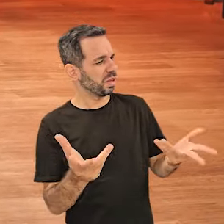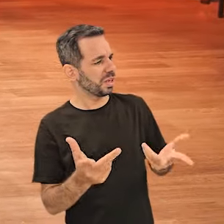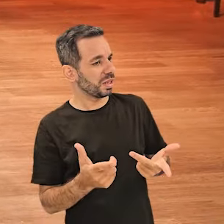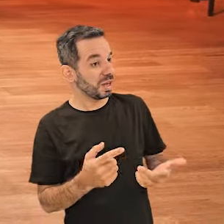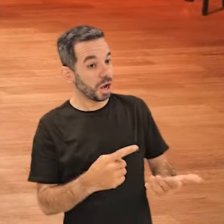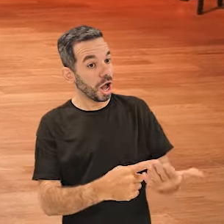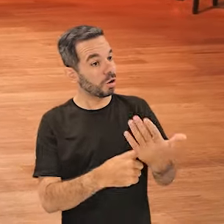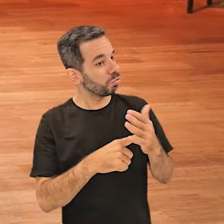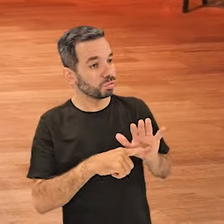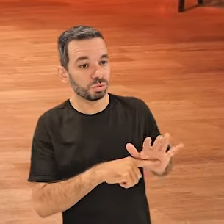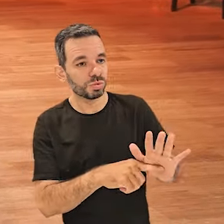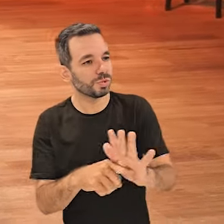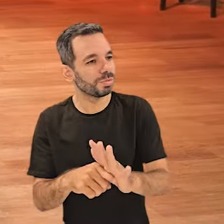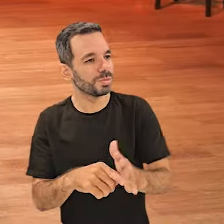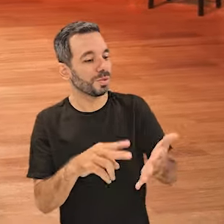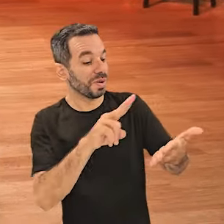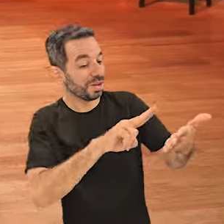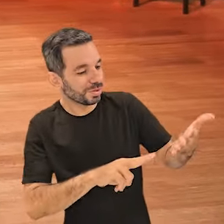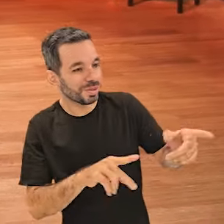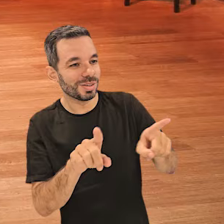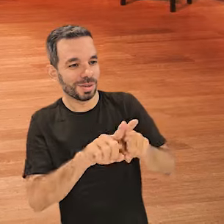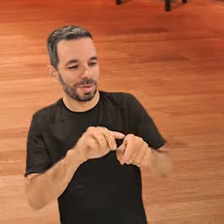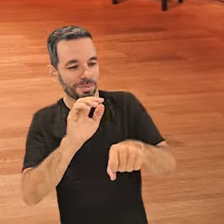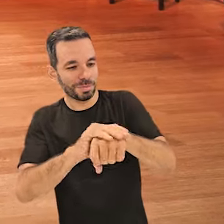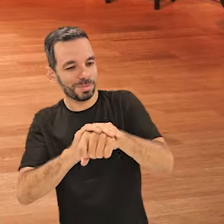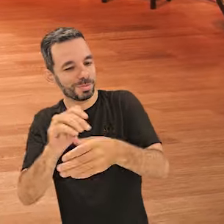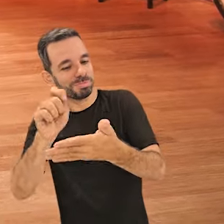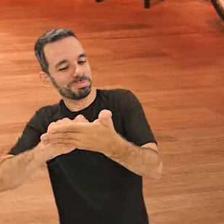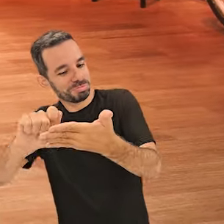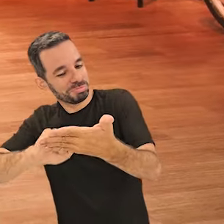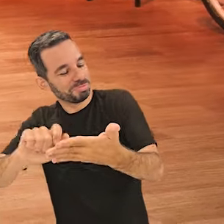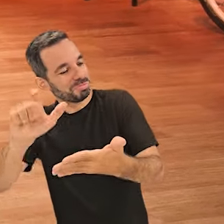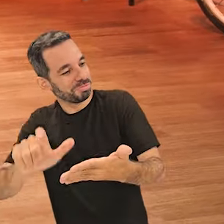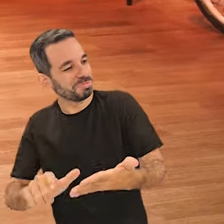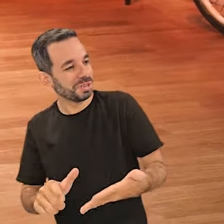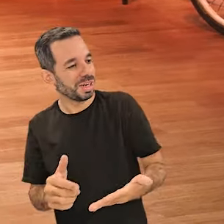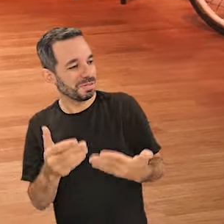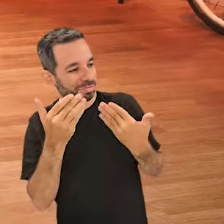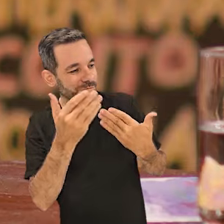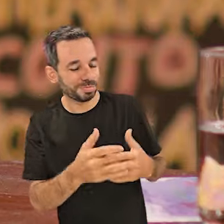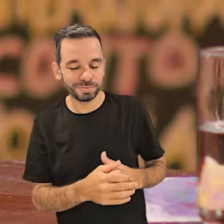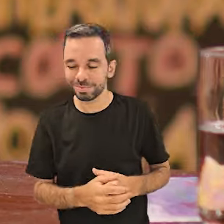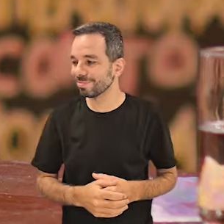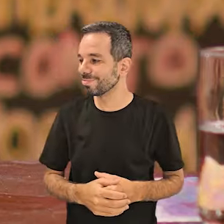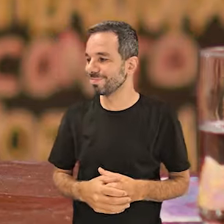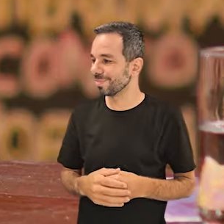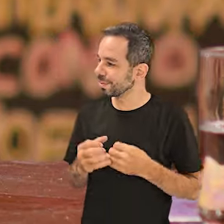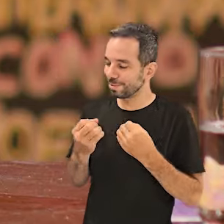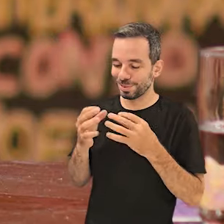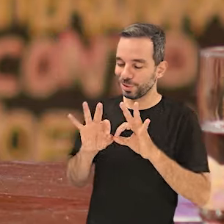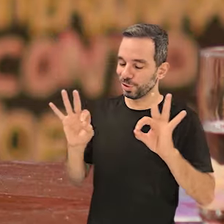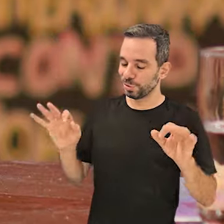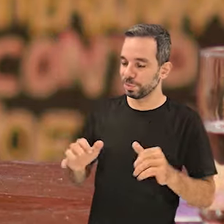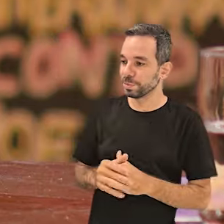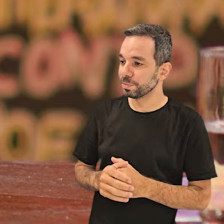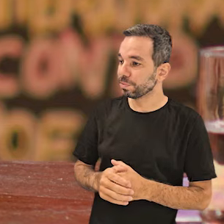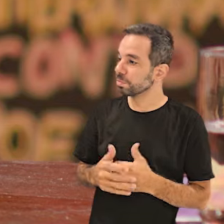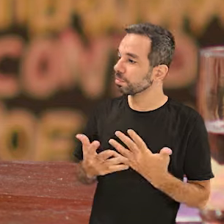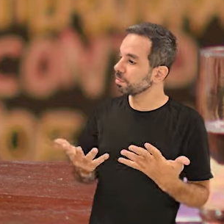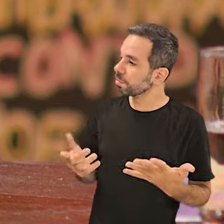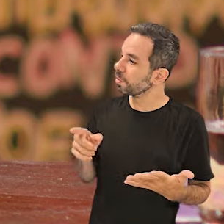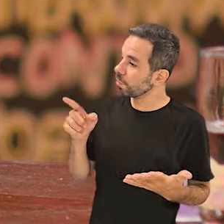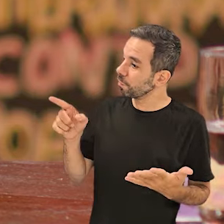que beneficia a todos os leitores, escritores. Parabéns pela temática. Maravilha. Para começar, queria falar para o pessoal de casa que você